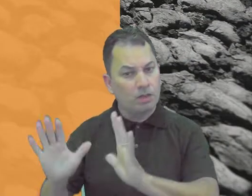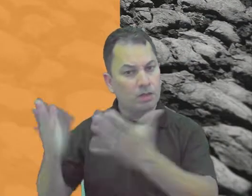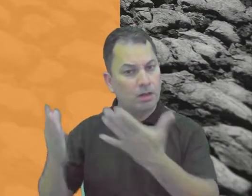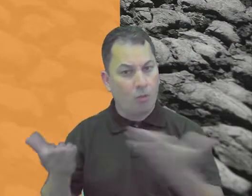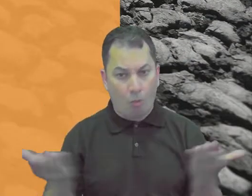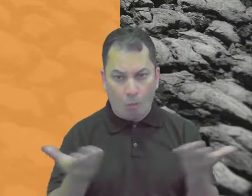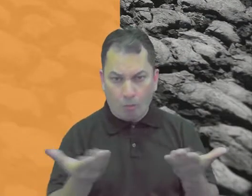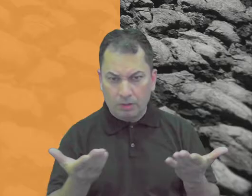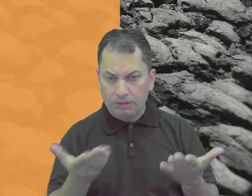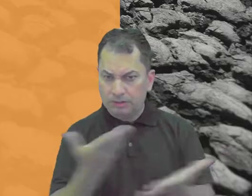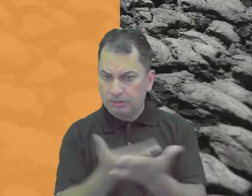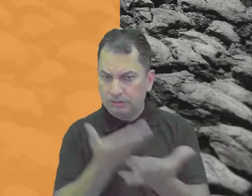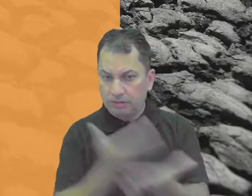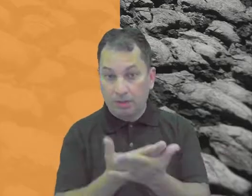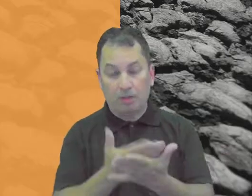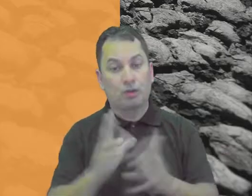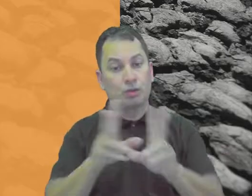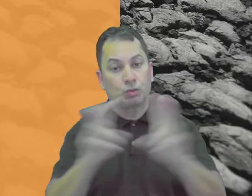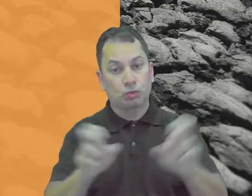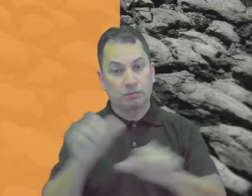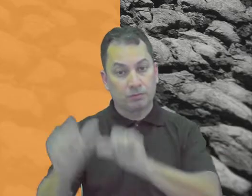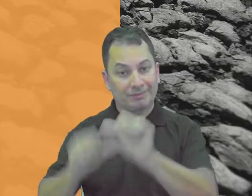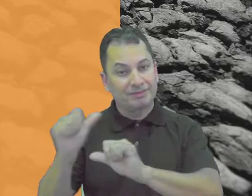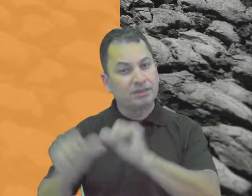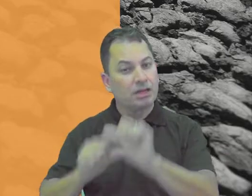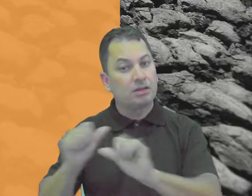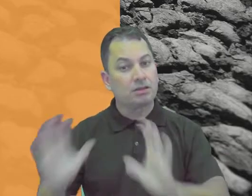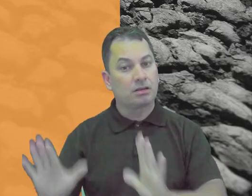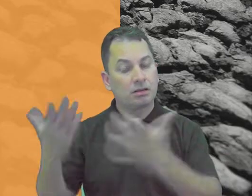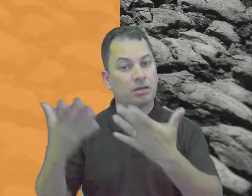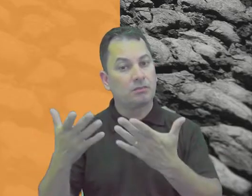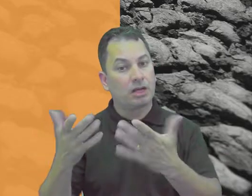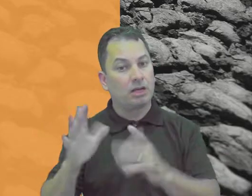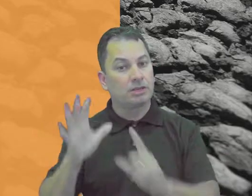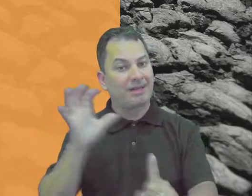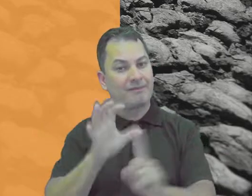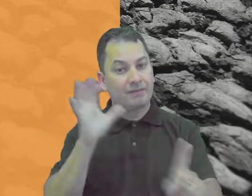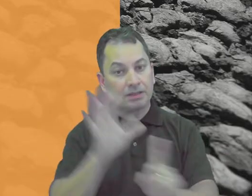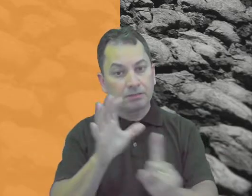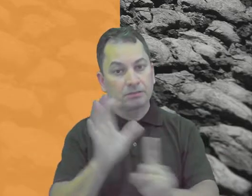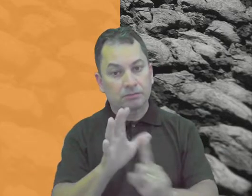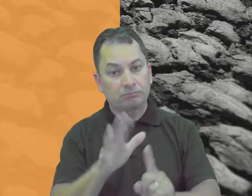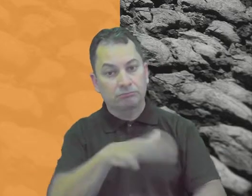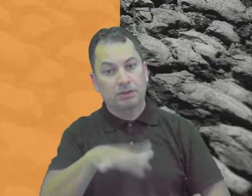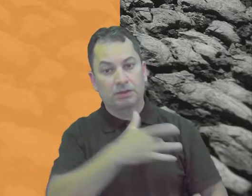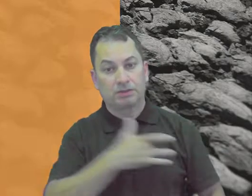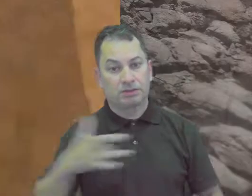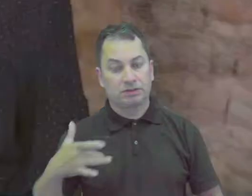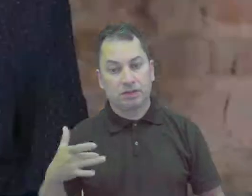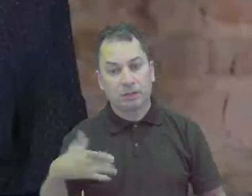mudanças climáticas, efeitos no sistema de saúde e desigualdades.